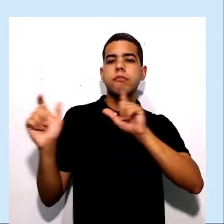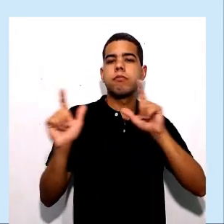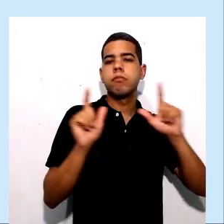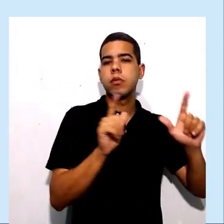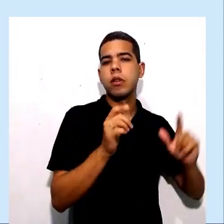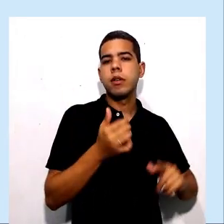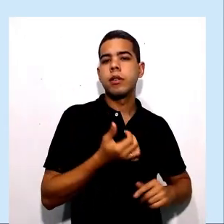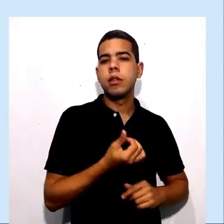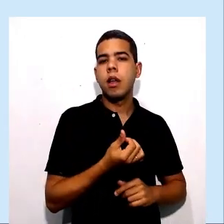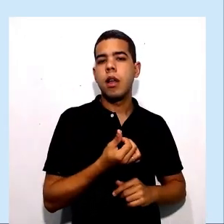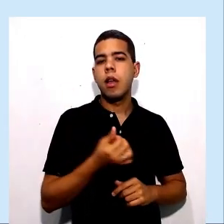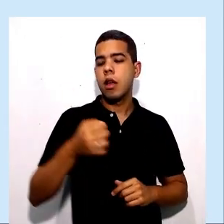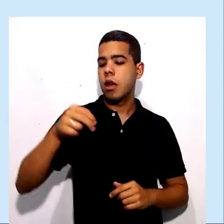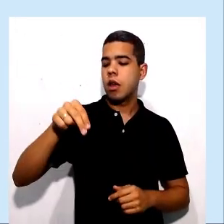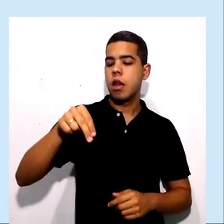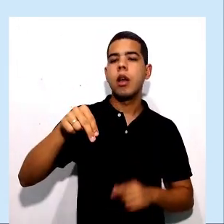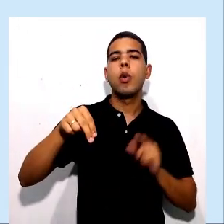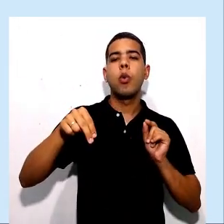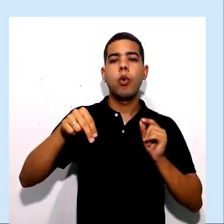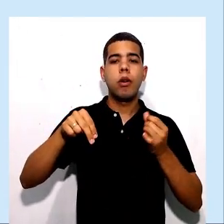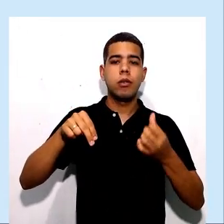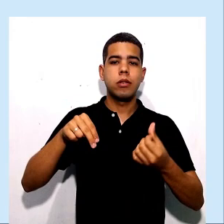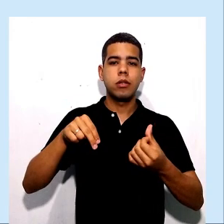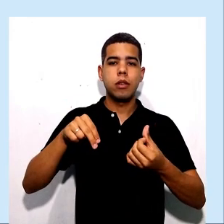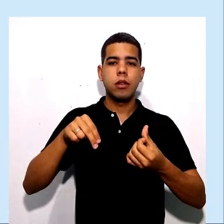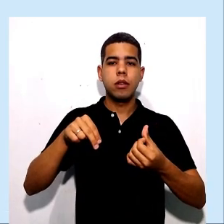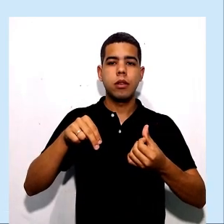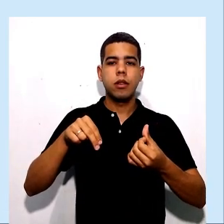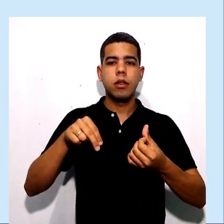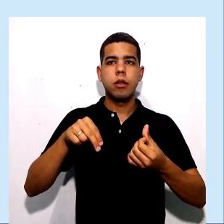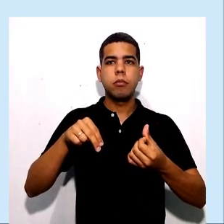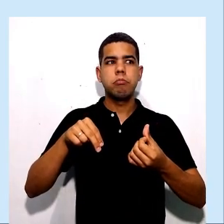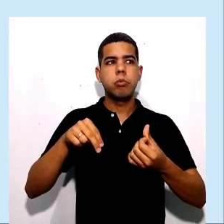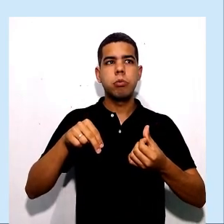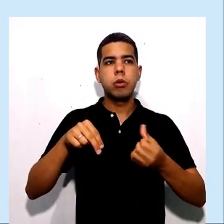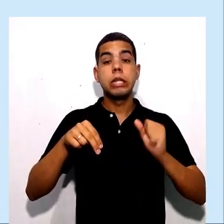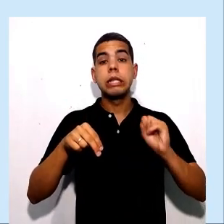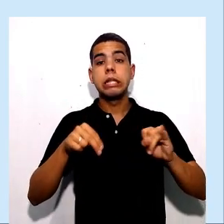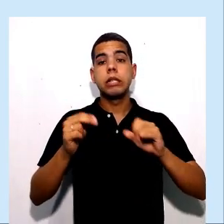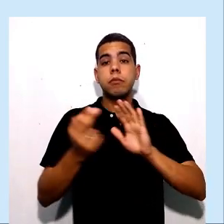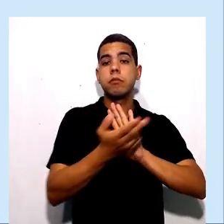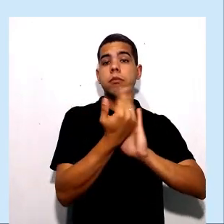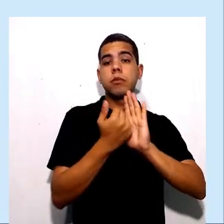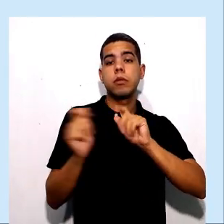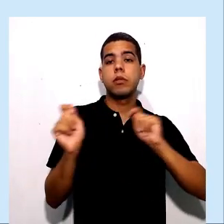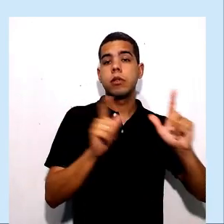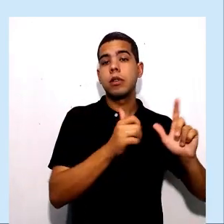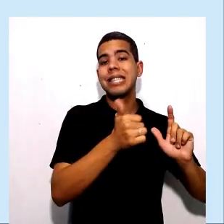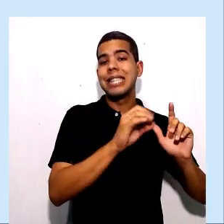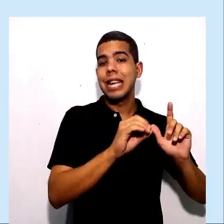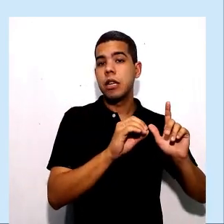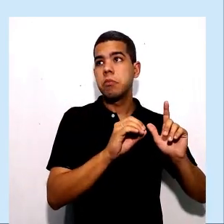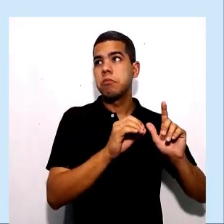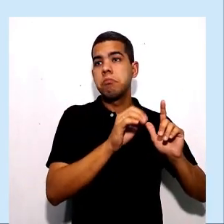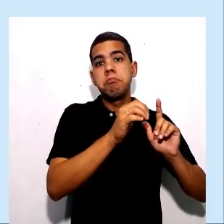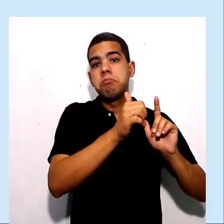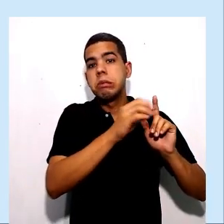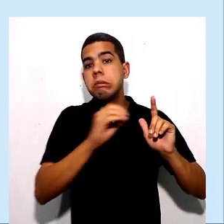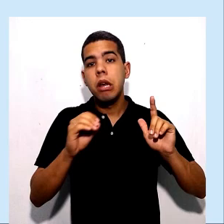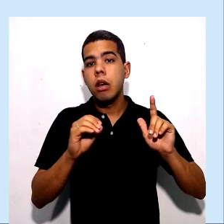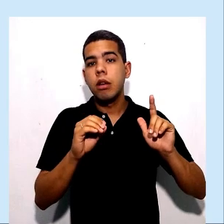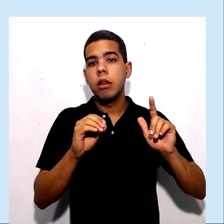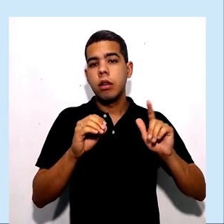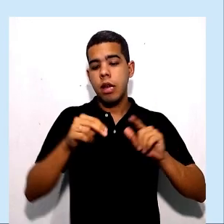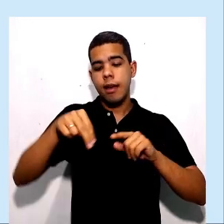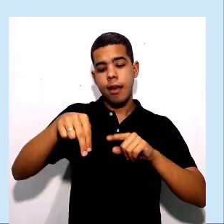6, então n vai ser quem? 6. E a figura 10? N vai ser quem? 10. E a figura 100? N vai